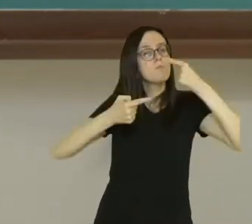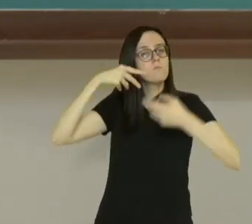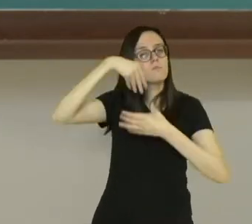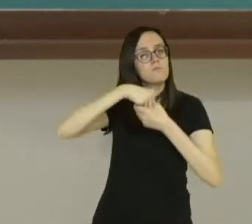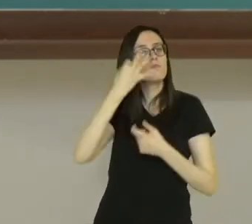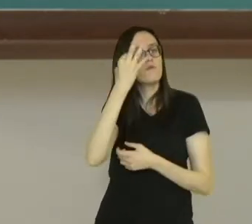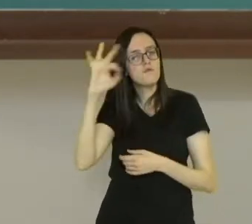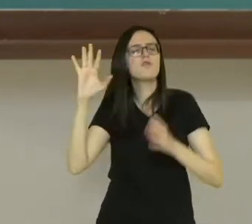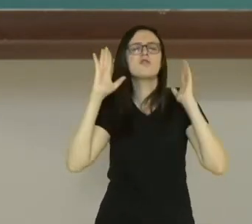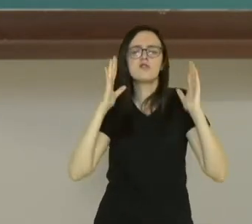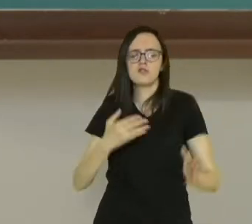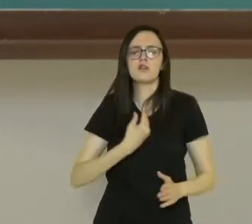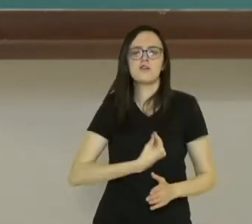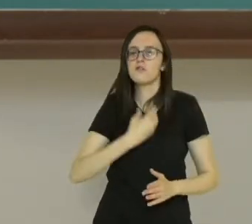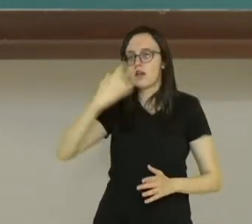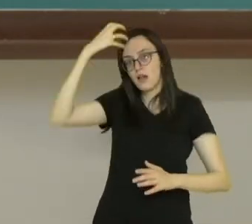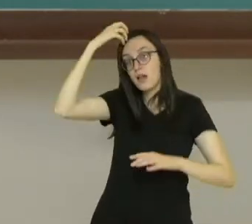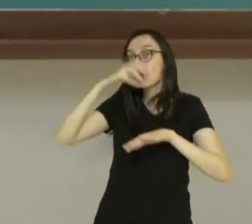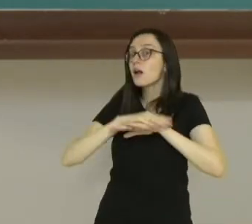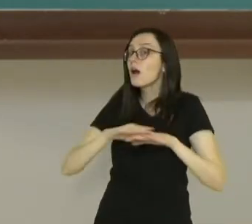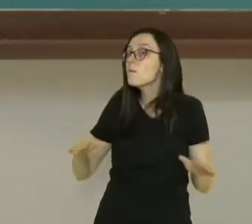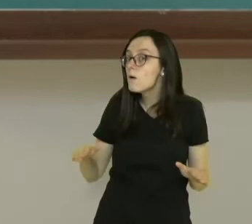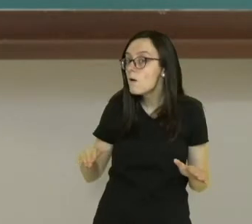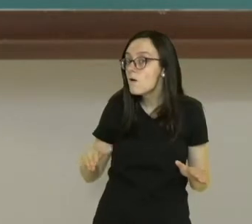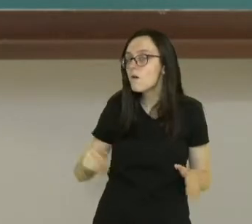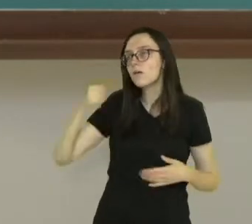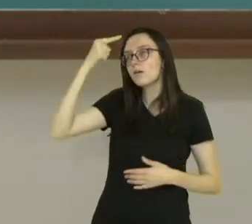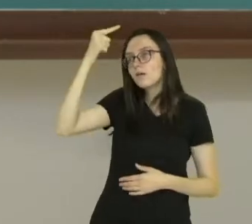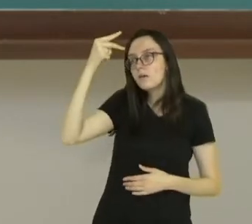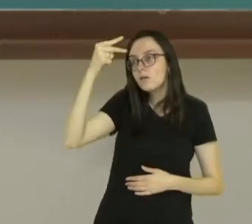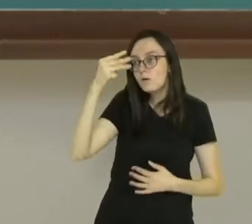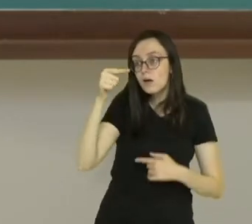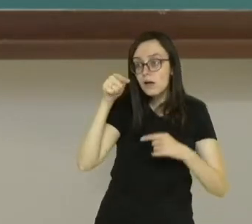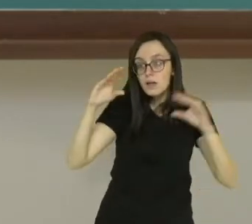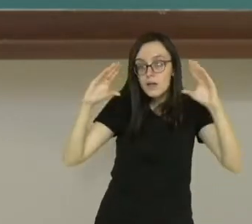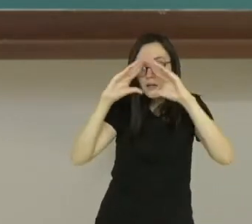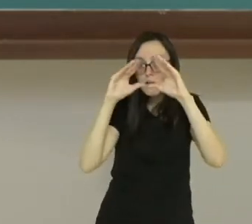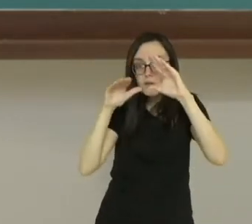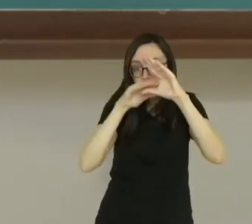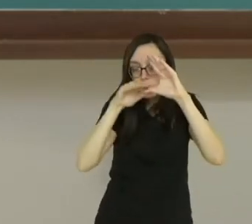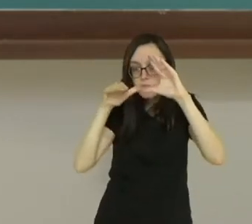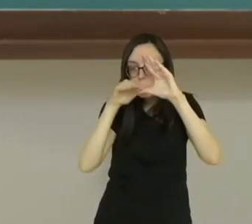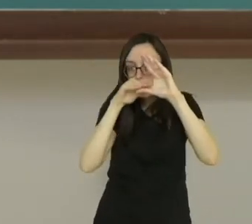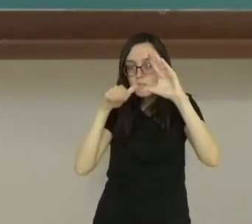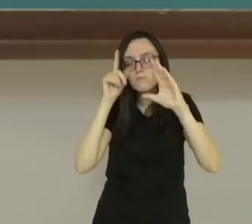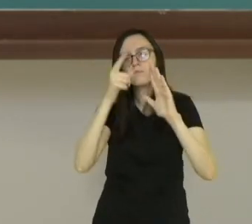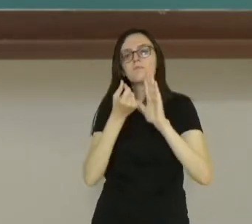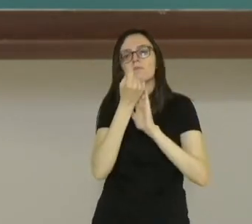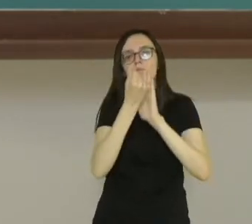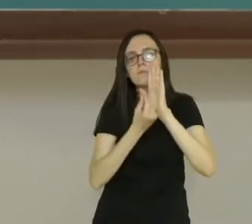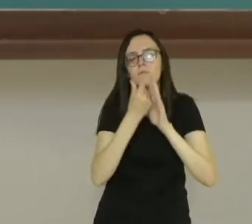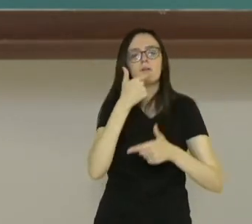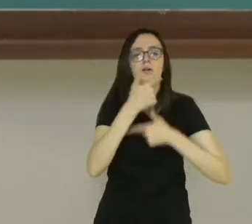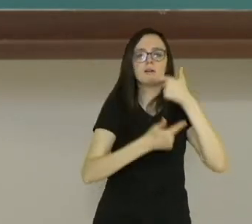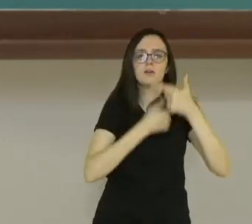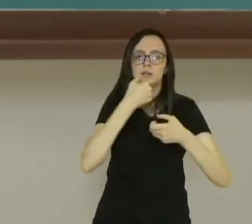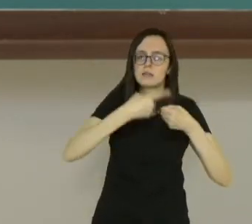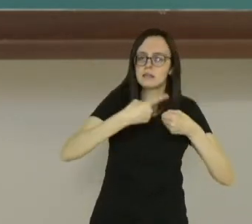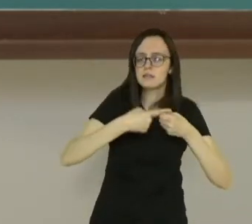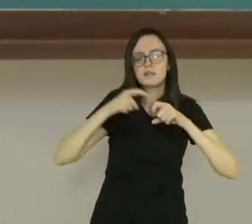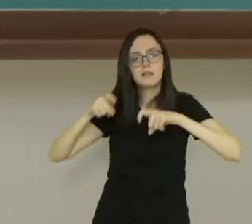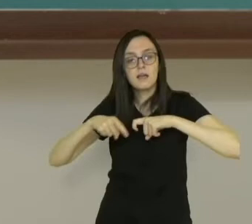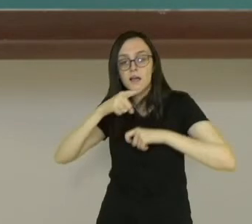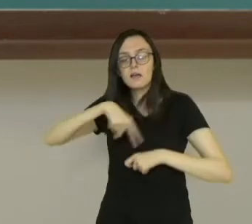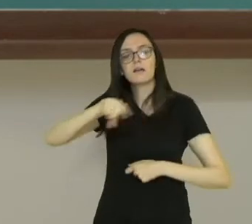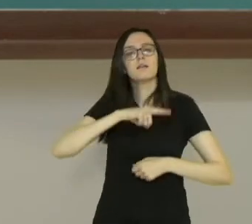França, já sem rei. Agora o Terceiro Estado, que era composto pelos burgueses, os trabalhadores, vai estar ali